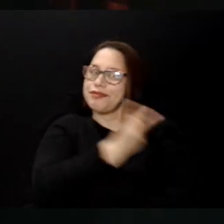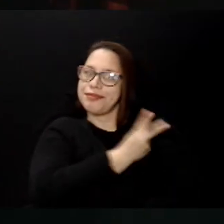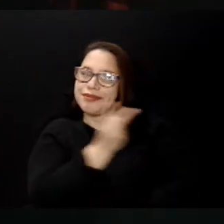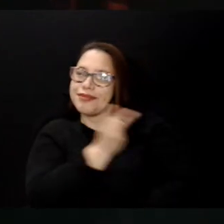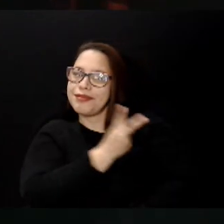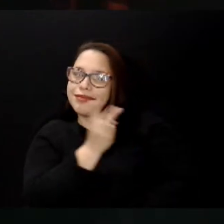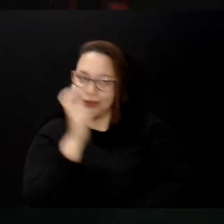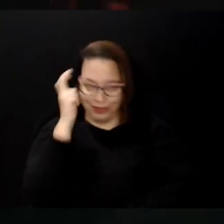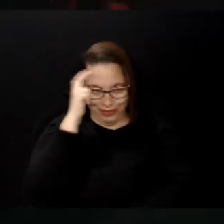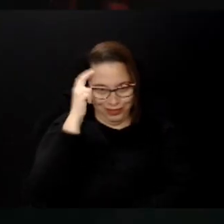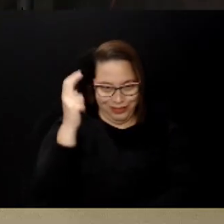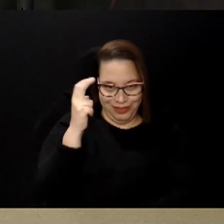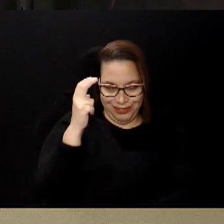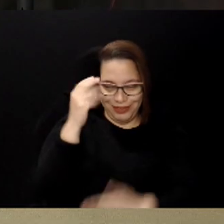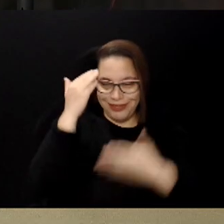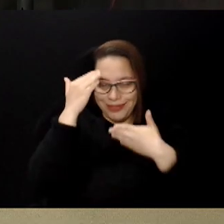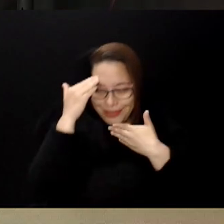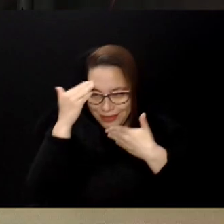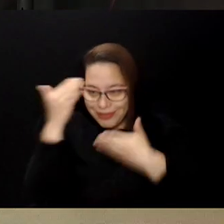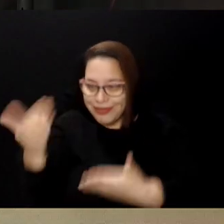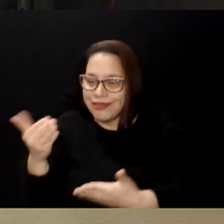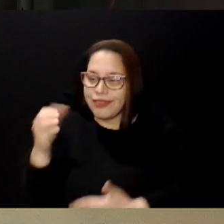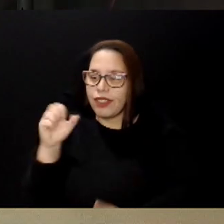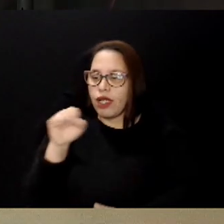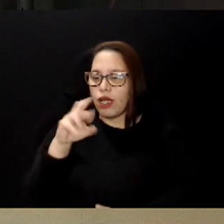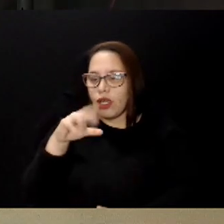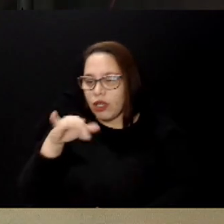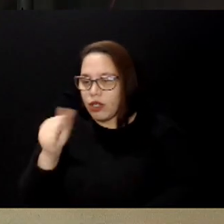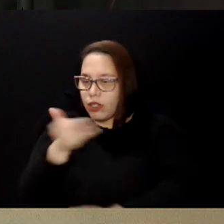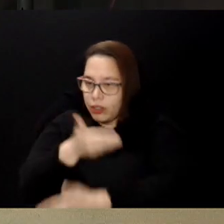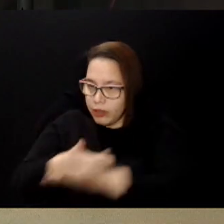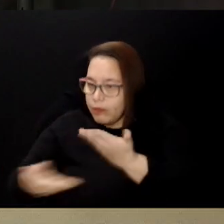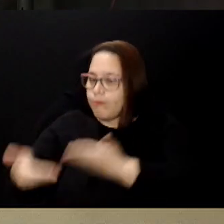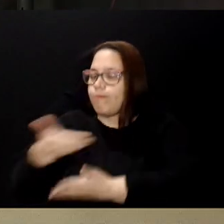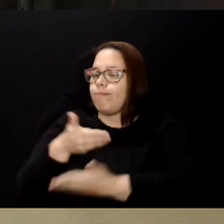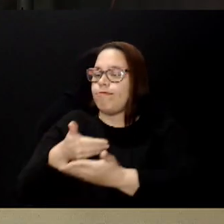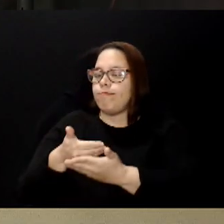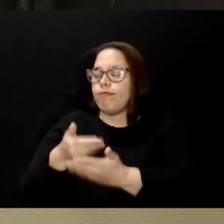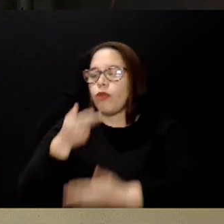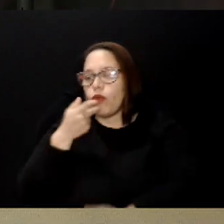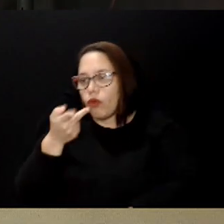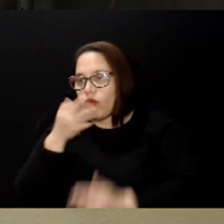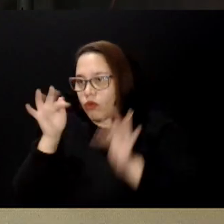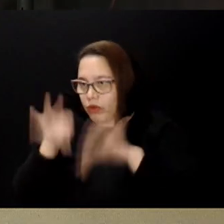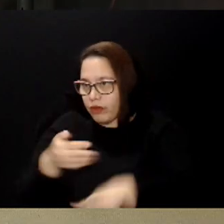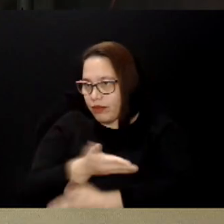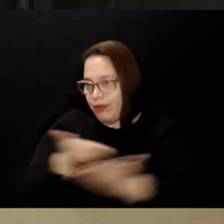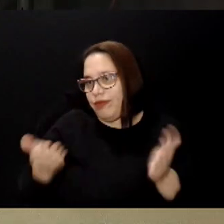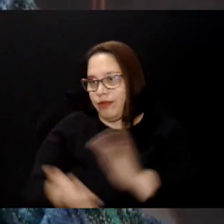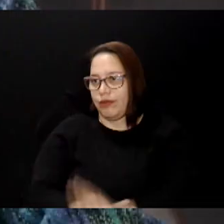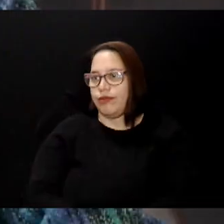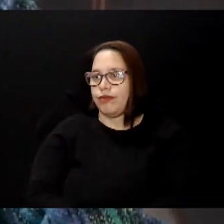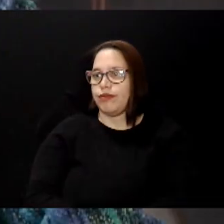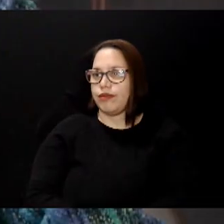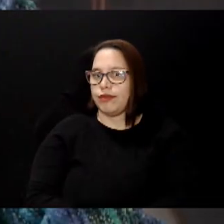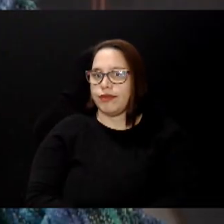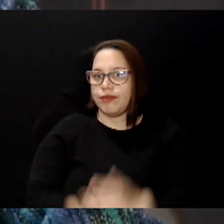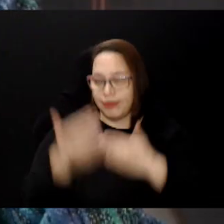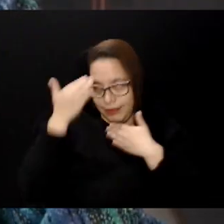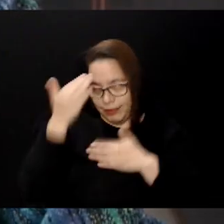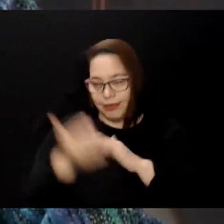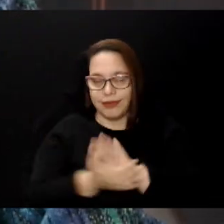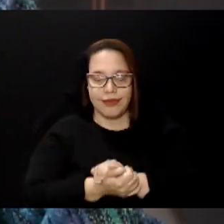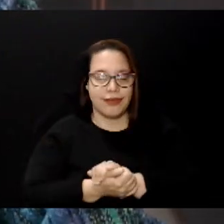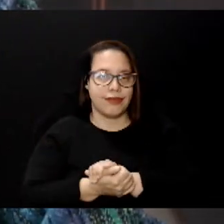quero agradecer, Soraya, pela sua participação. Deixa uma mensagem final aí para os nossos telespectadores e obrigada. Eu acredito que